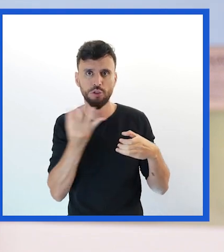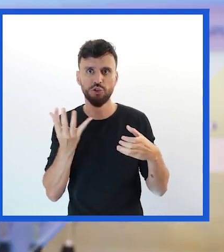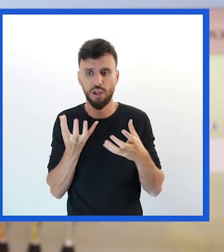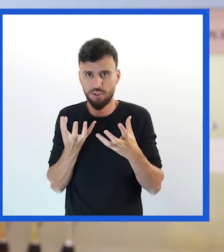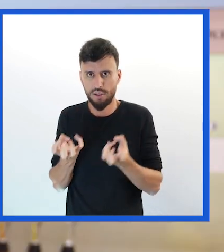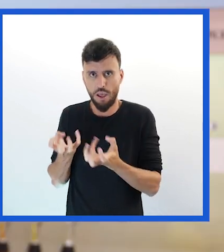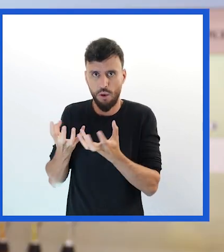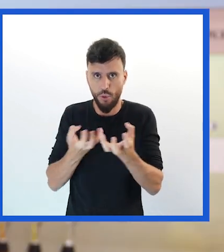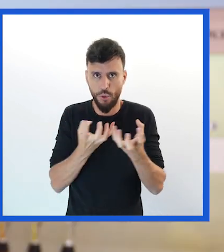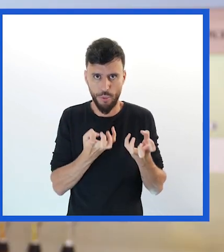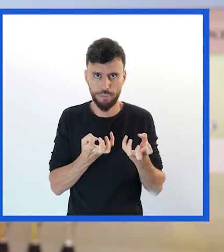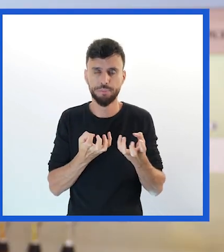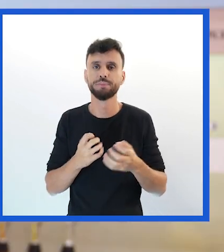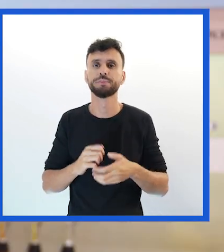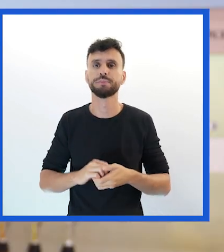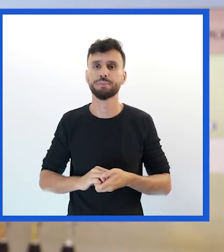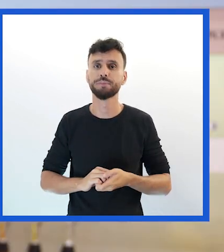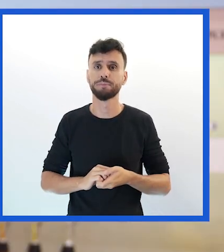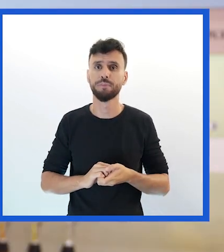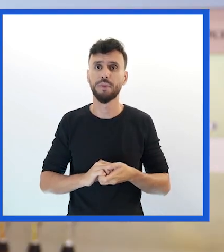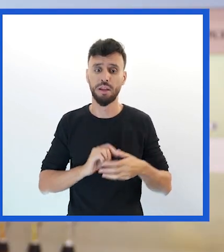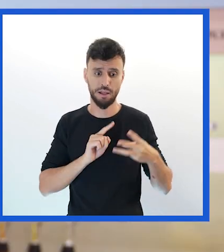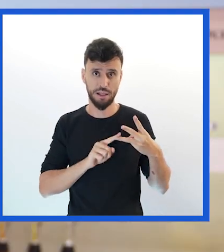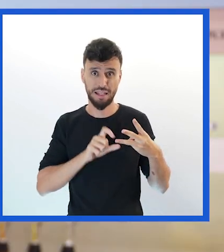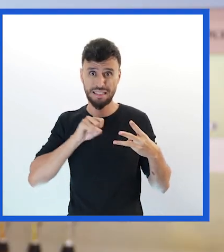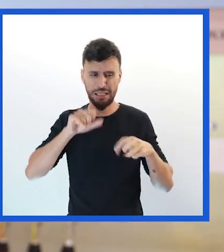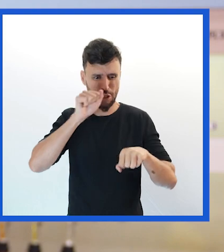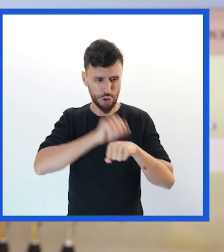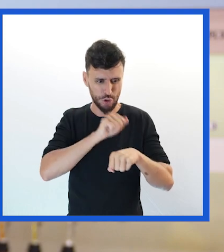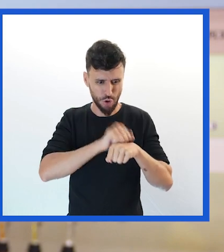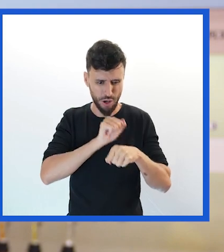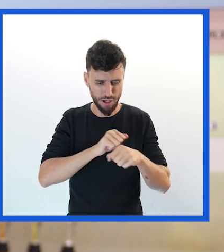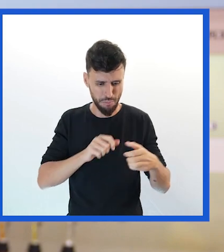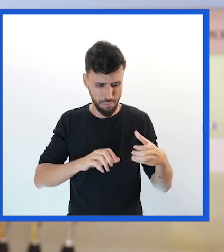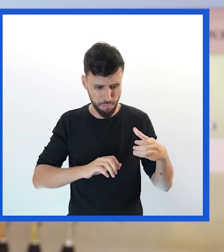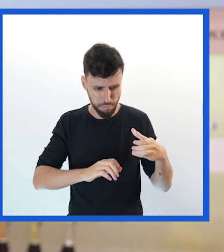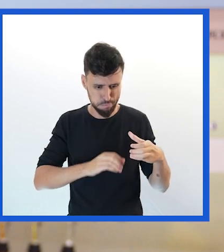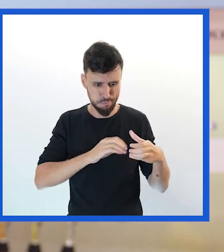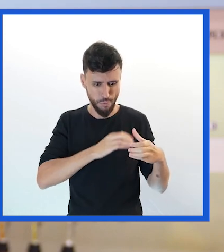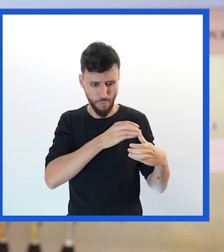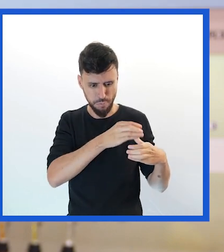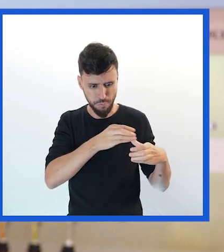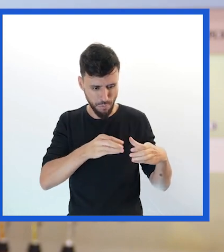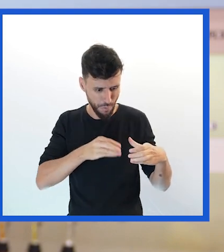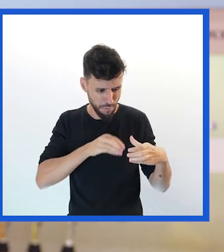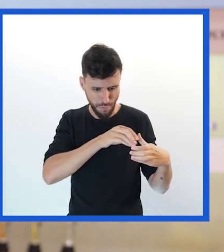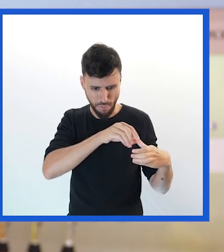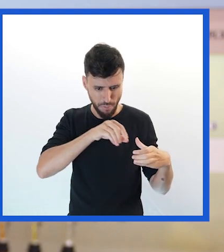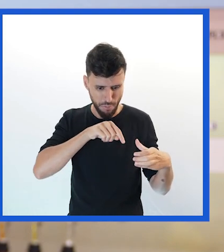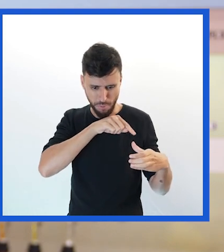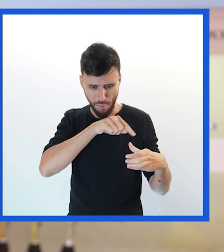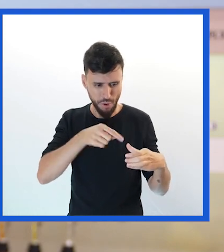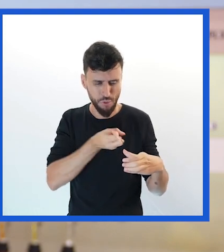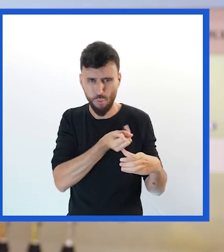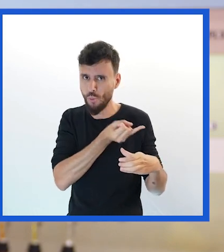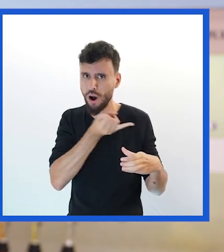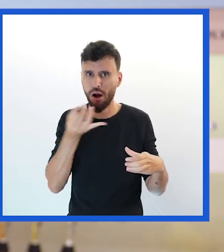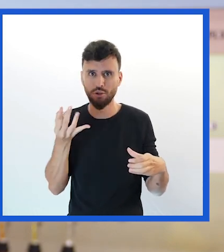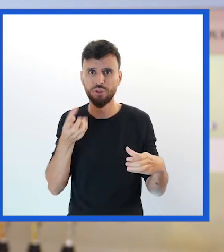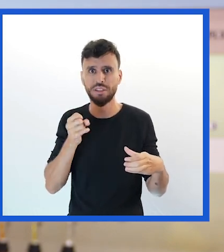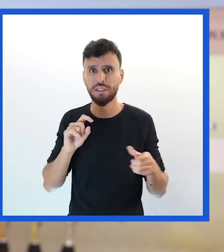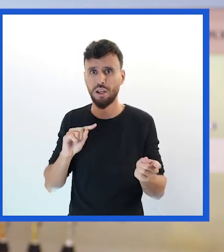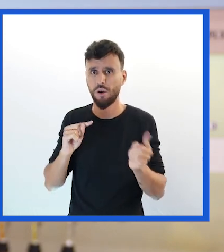secagem. Amostras com muitos sólidos demandam baixíssimos volumes para serem quantificados. Já no caso